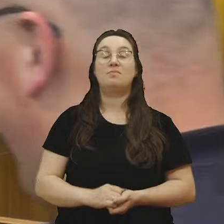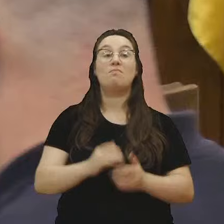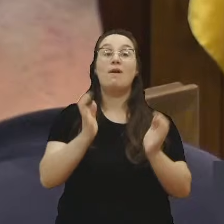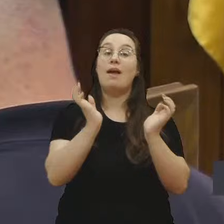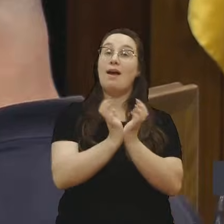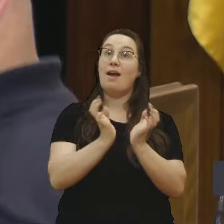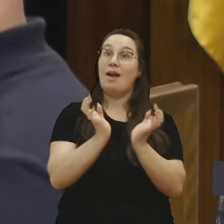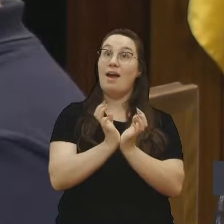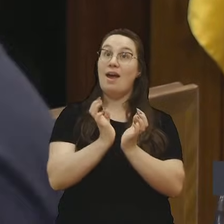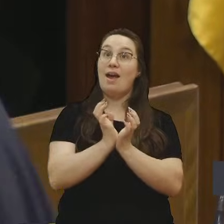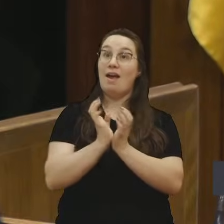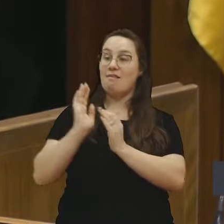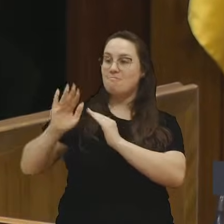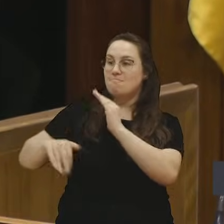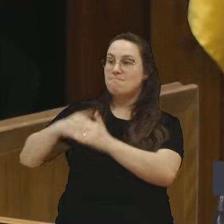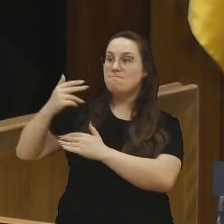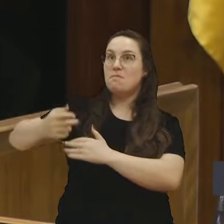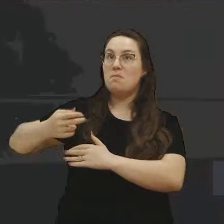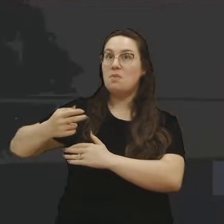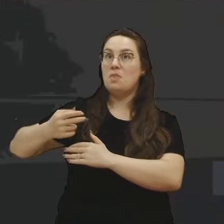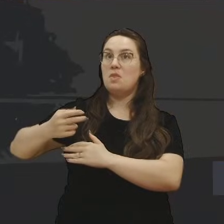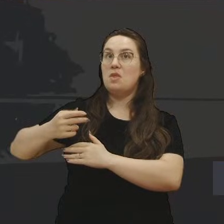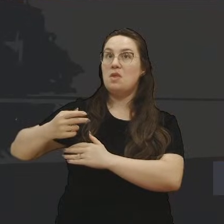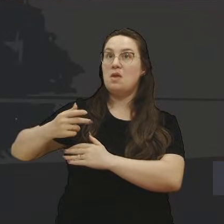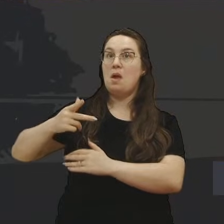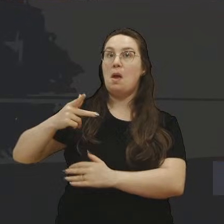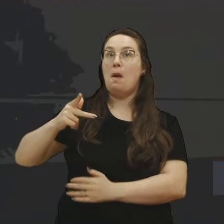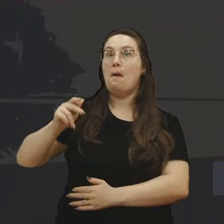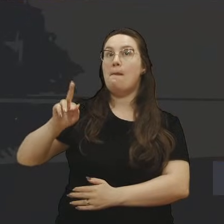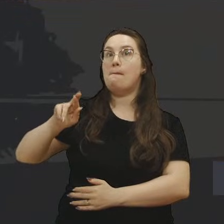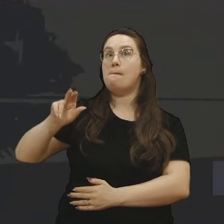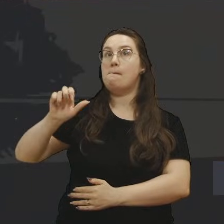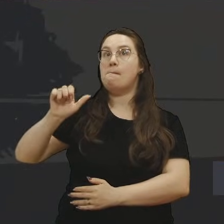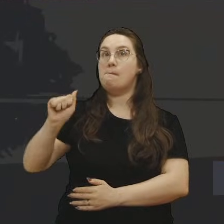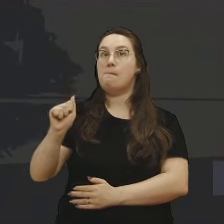Categoria alto rendimento paradesportivo.